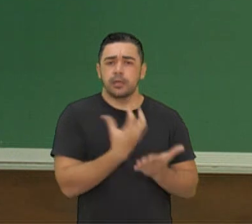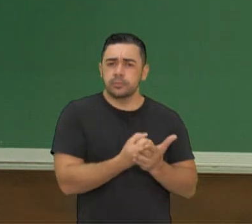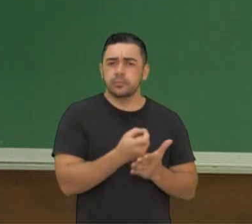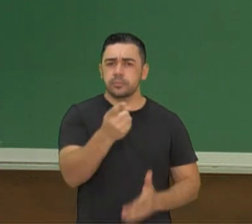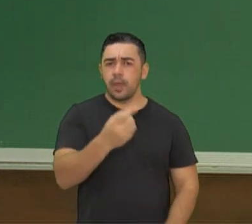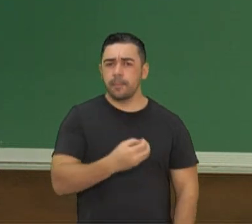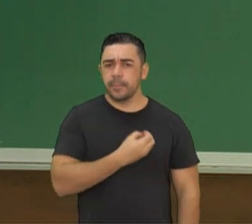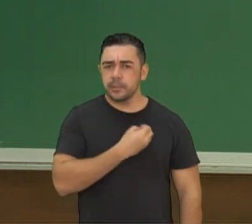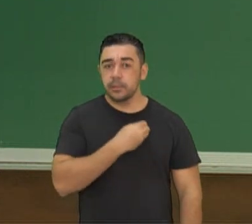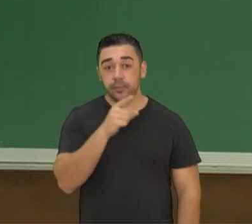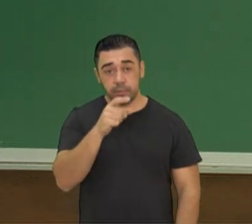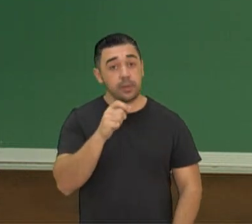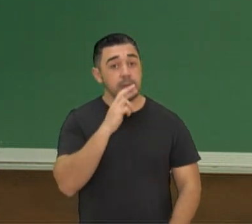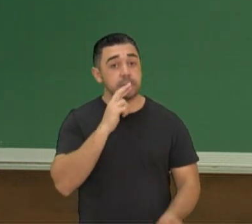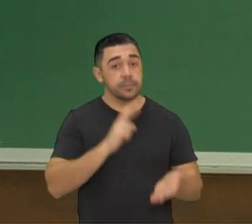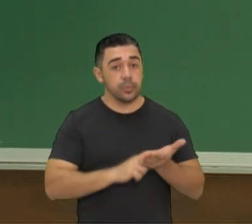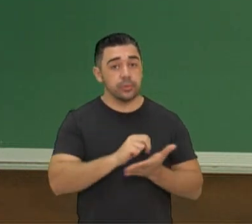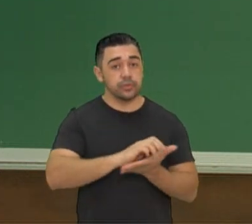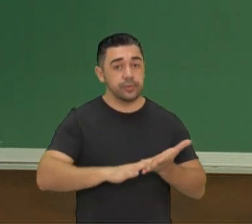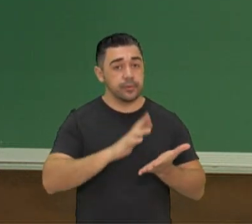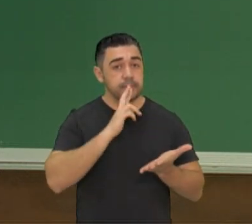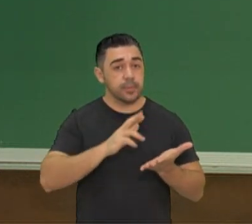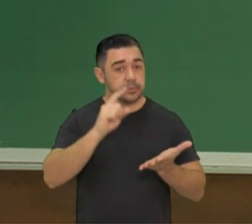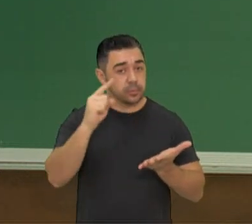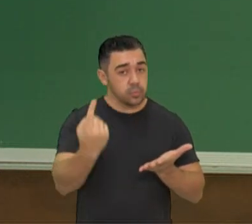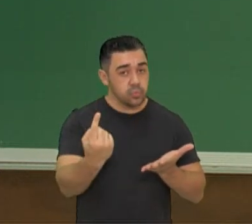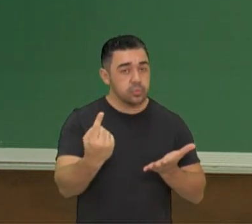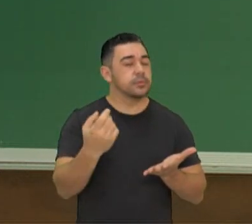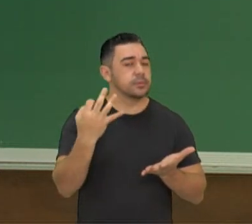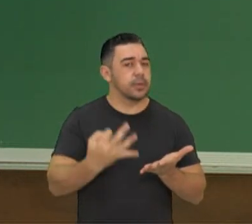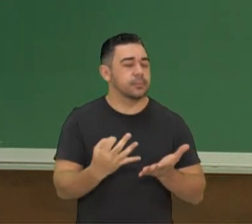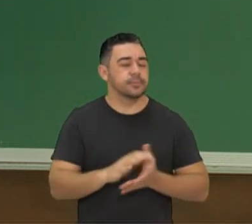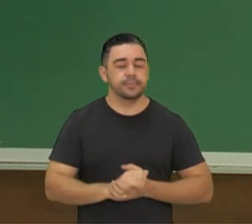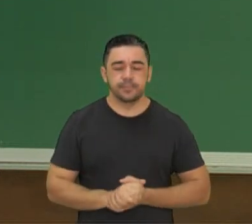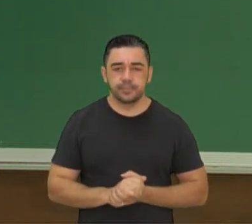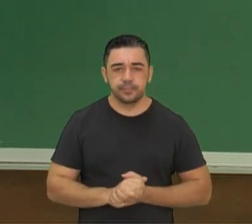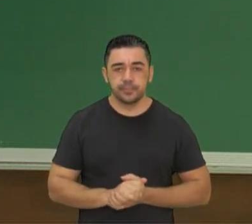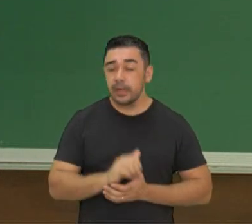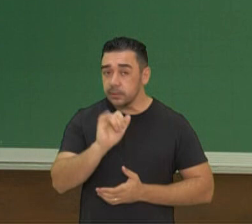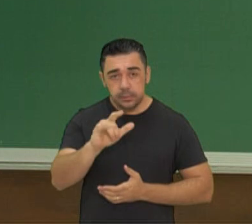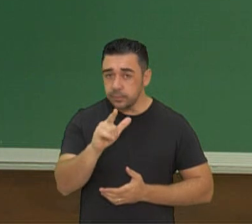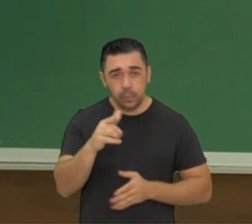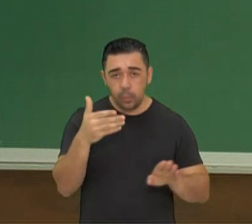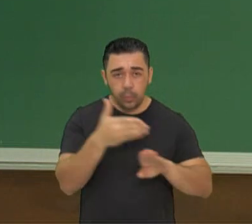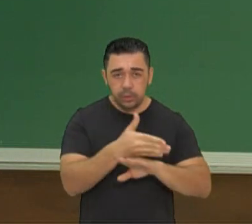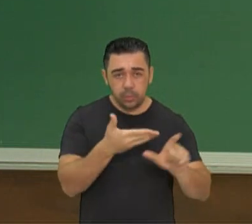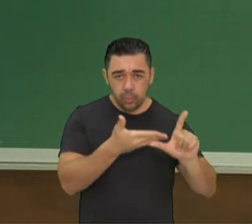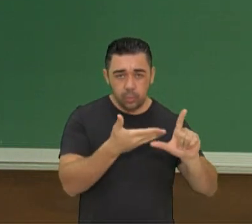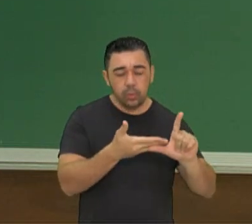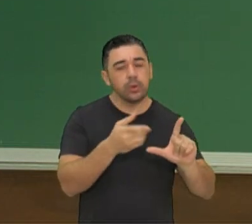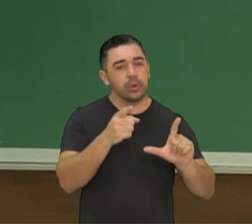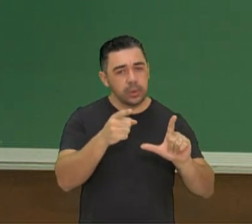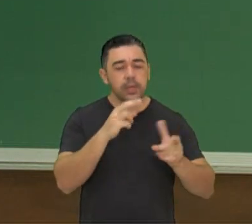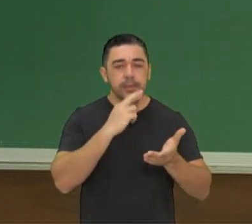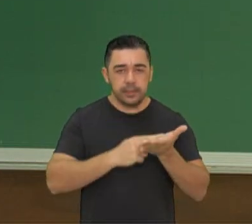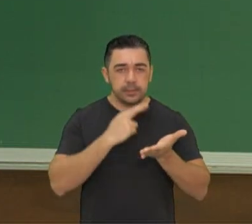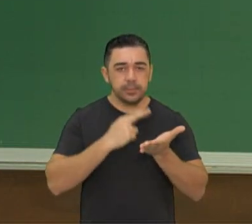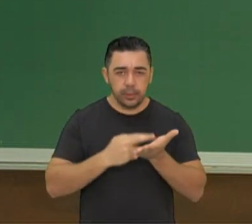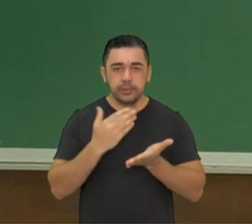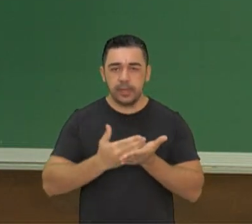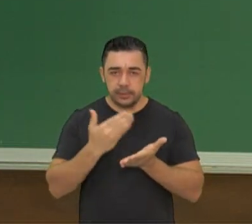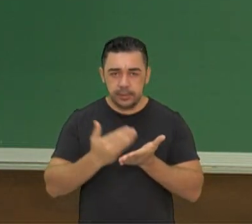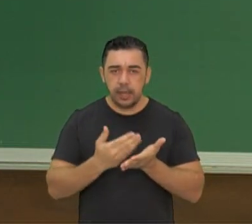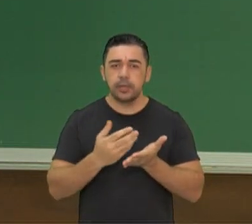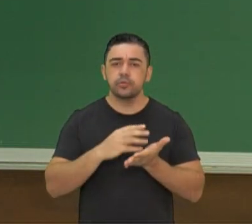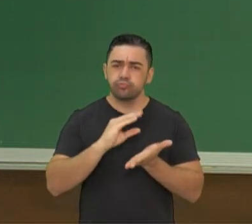presença só confirma se você realizar a atividadezinha certinho lá no Google Classroom, tá? E se você não tem acesso ao Google Classroom, faz a atividade certinho no seu